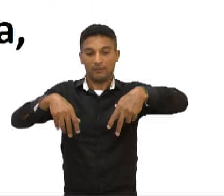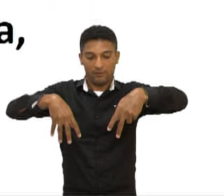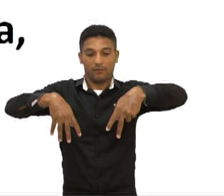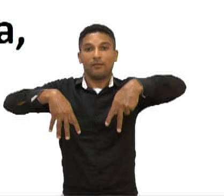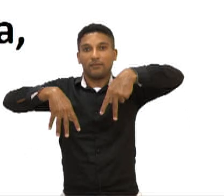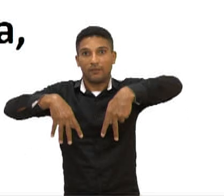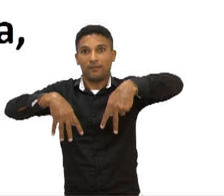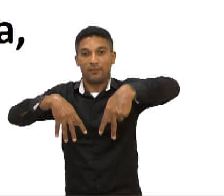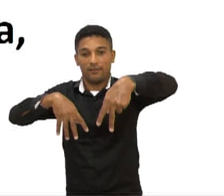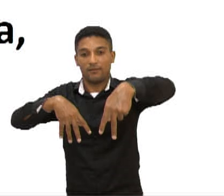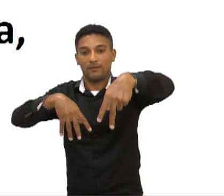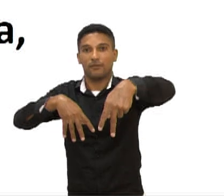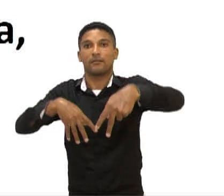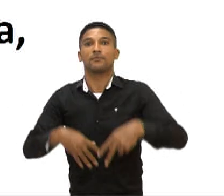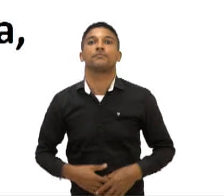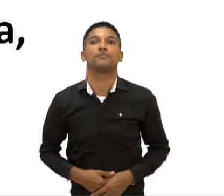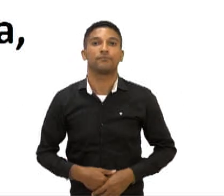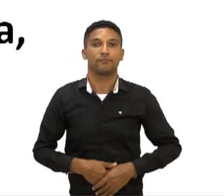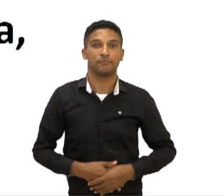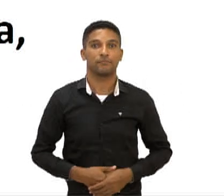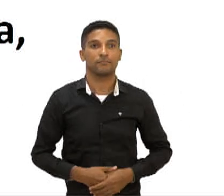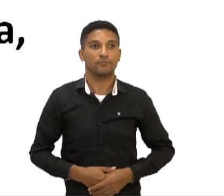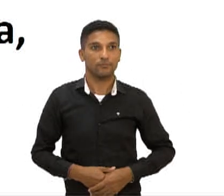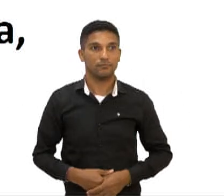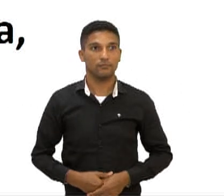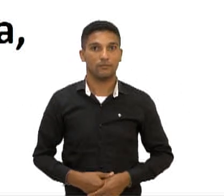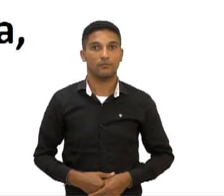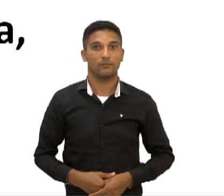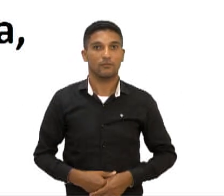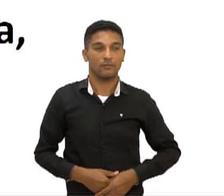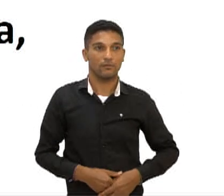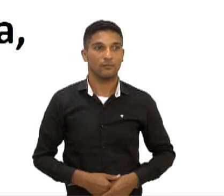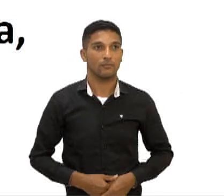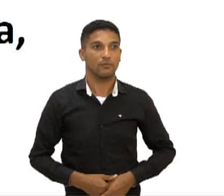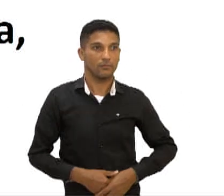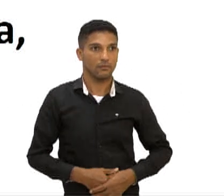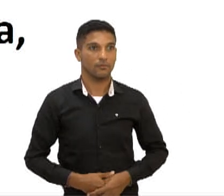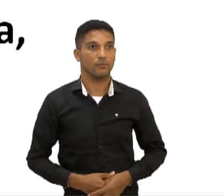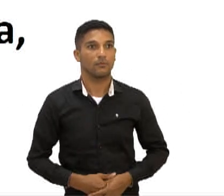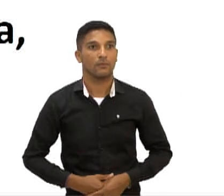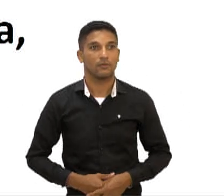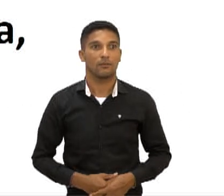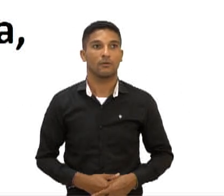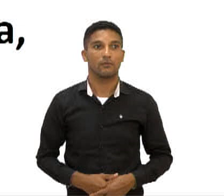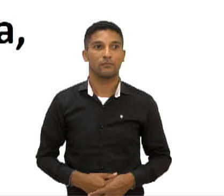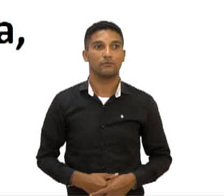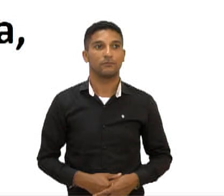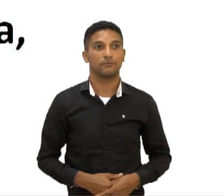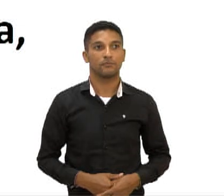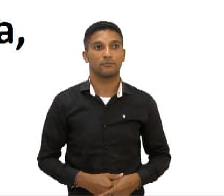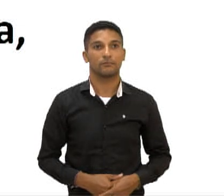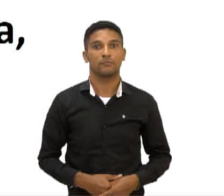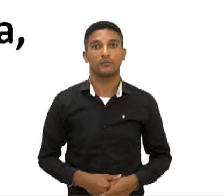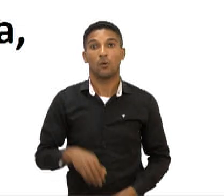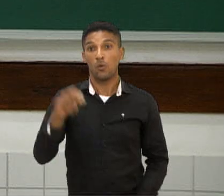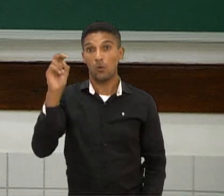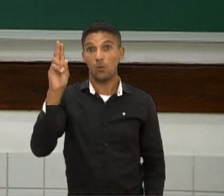Danças com umbigadas vieram ao Brasil com outros nomes: lundu, lariate, calenda,